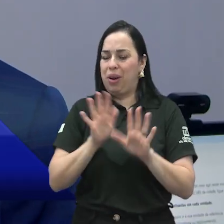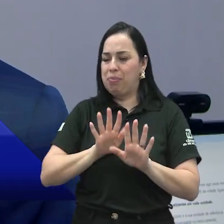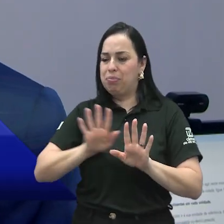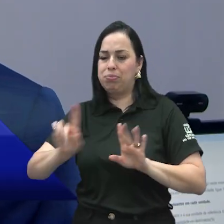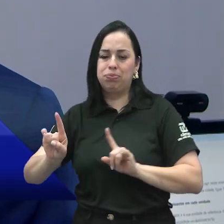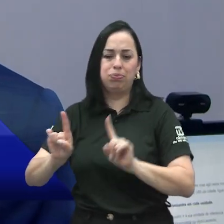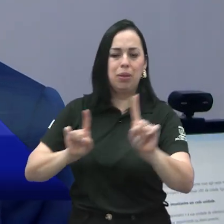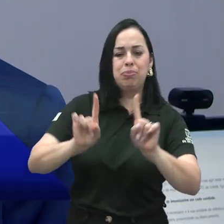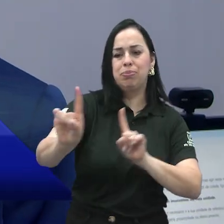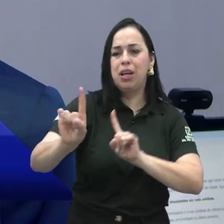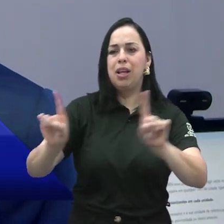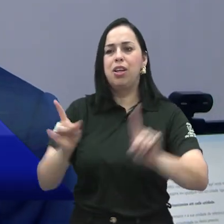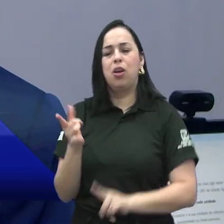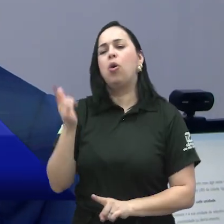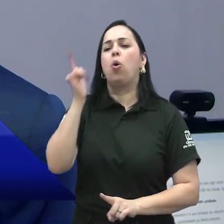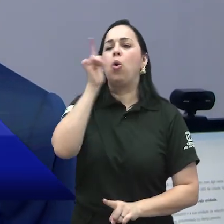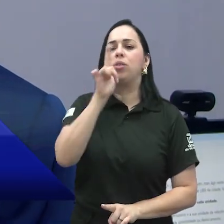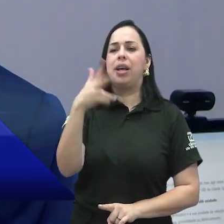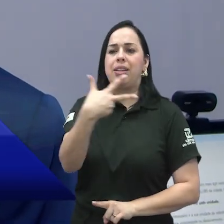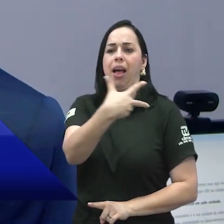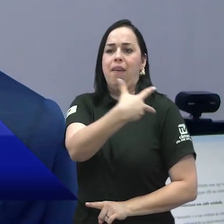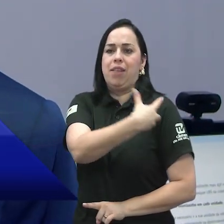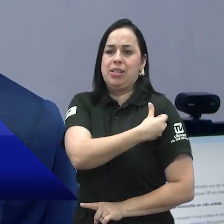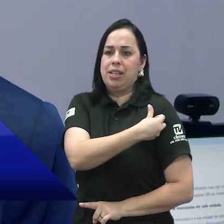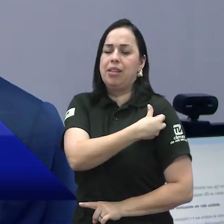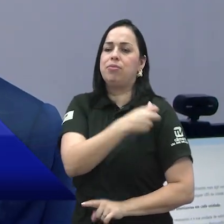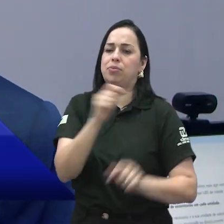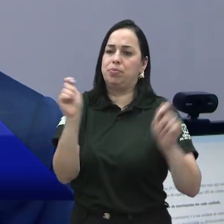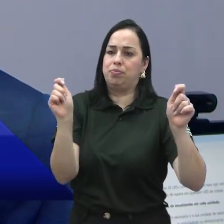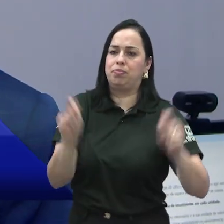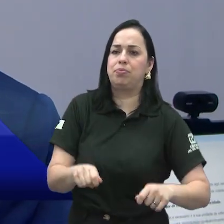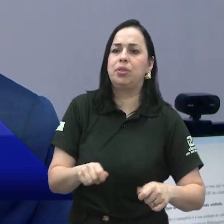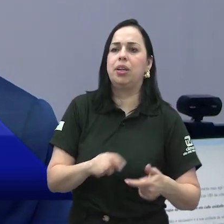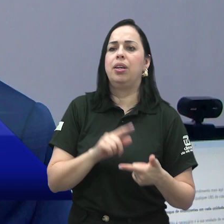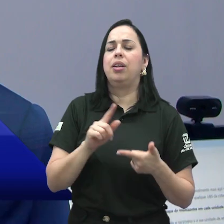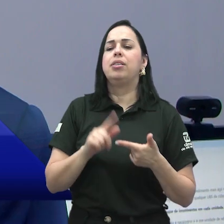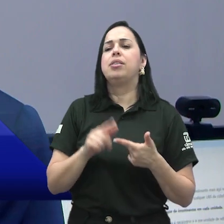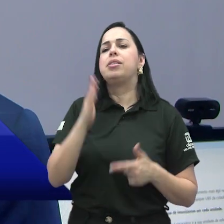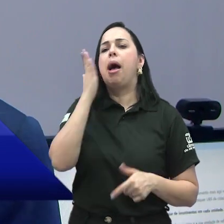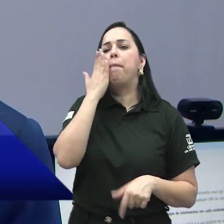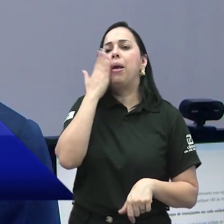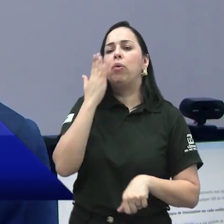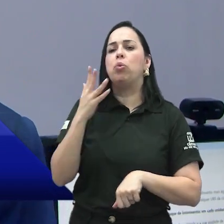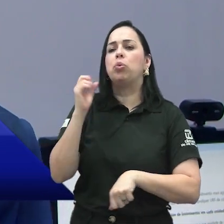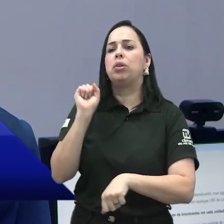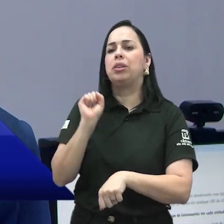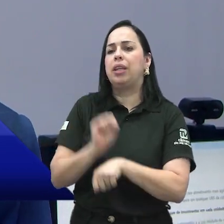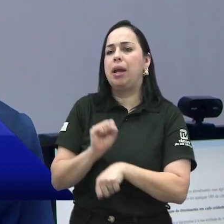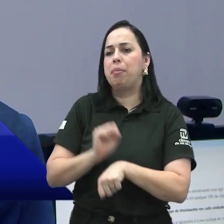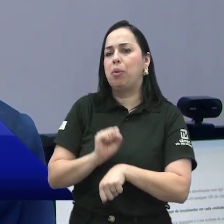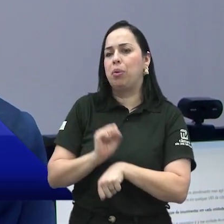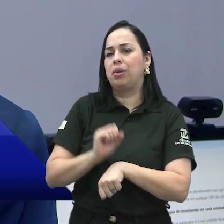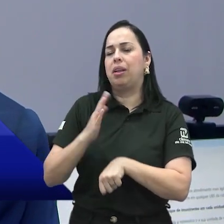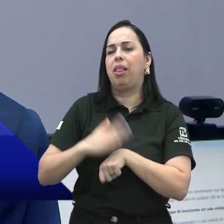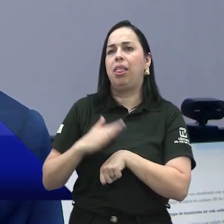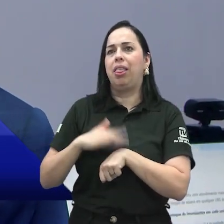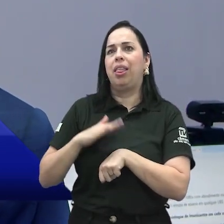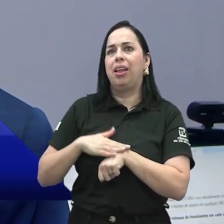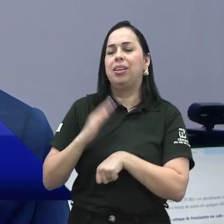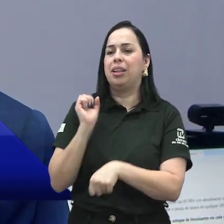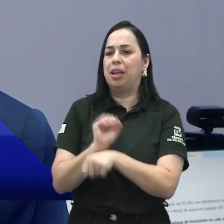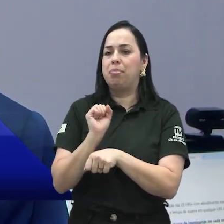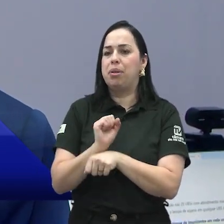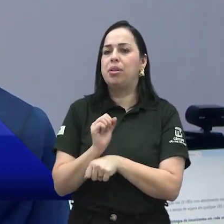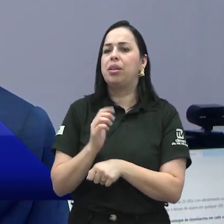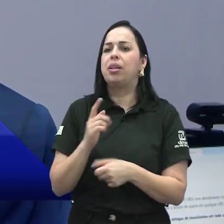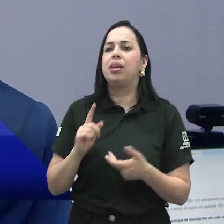traz um benefício muito grande, porque ele consegue ter o acesso à vacina, ele consegue calcular o tempo de espera, visualizar o tempo